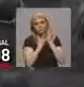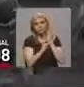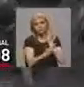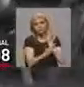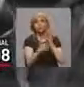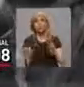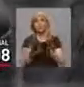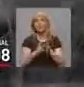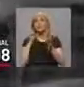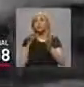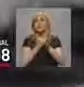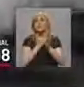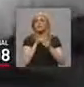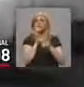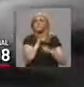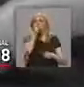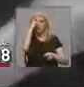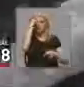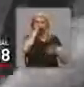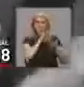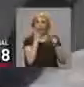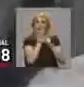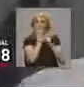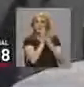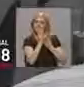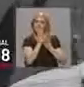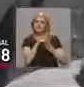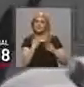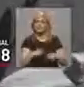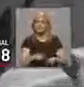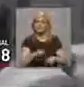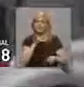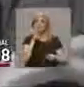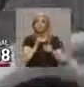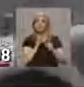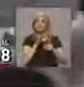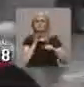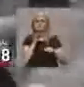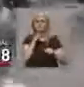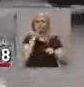Os livros são estantes de memória, enredos de futuro.